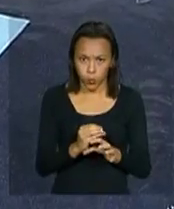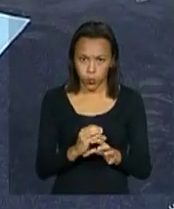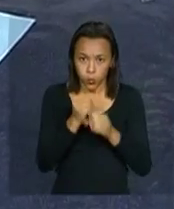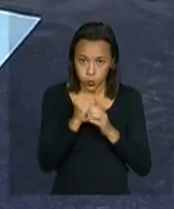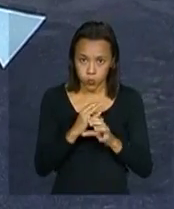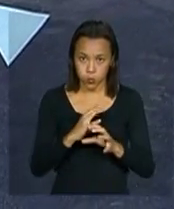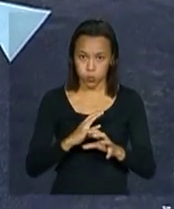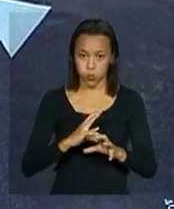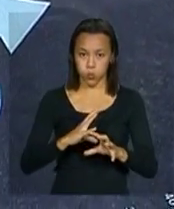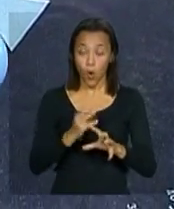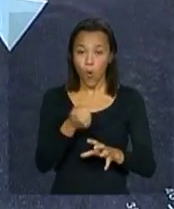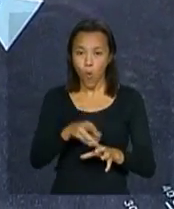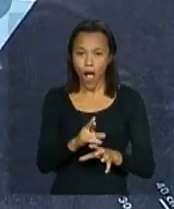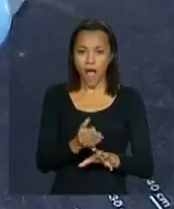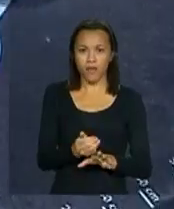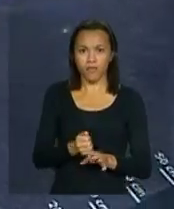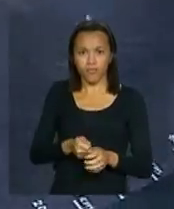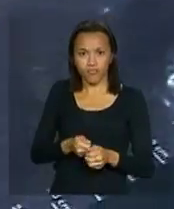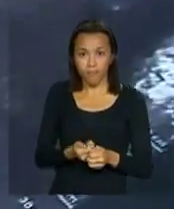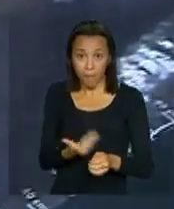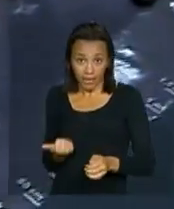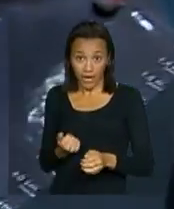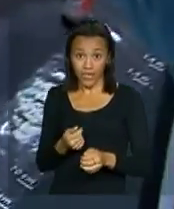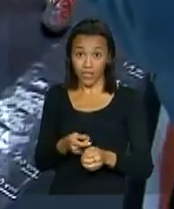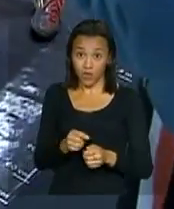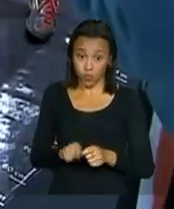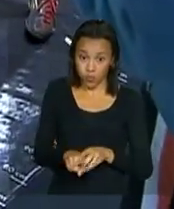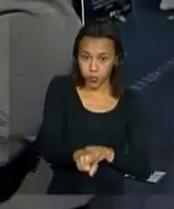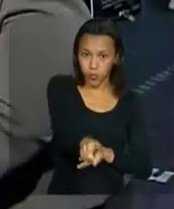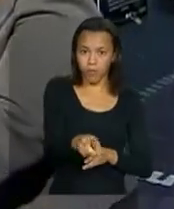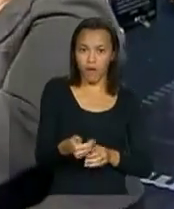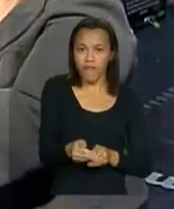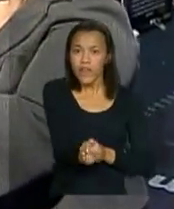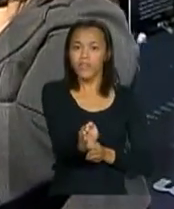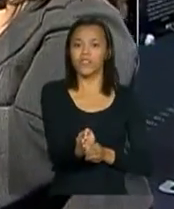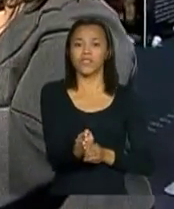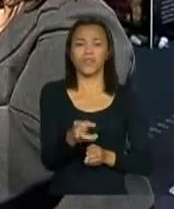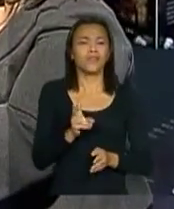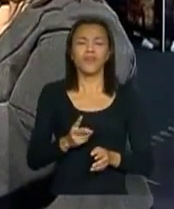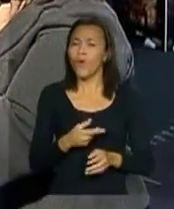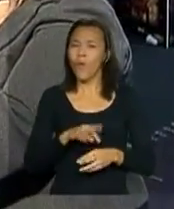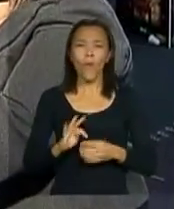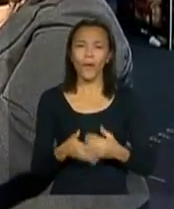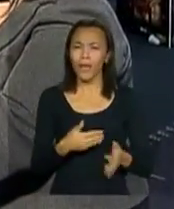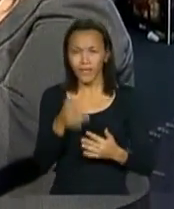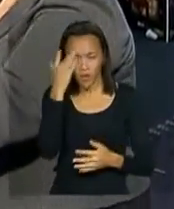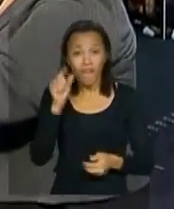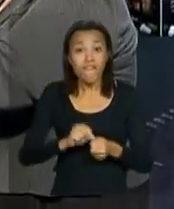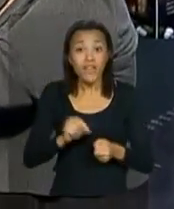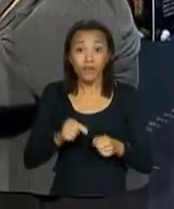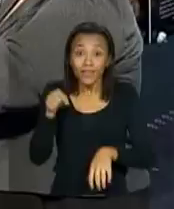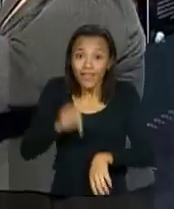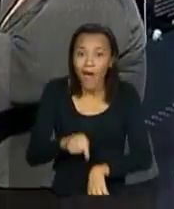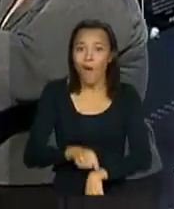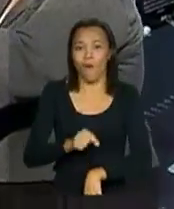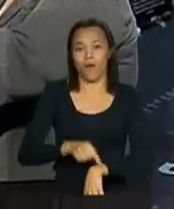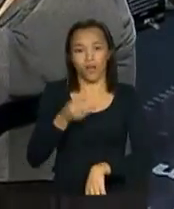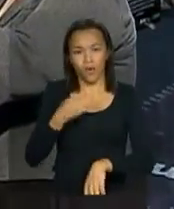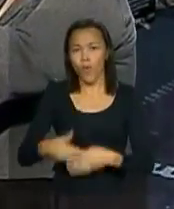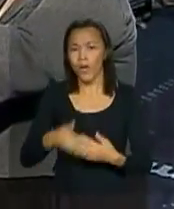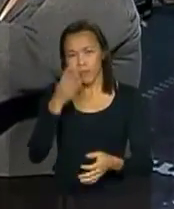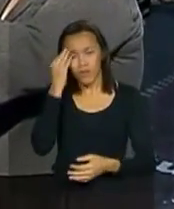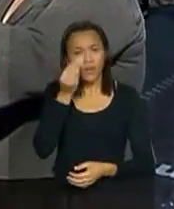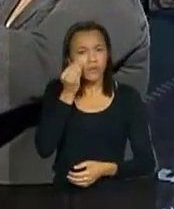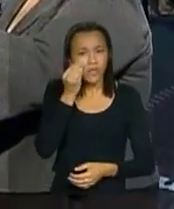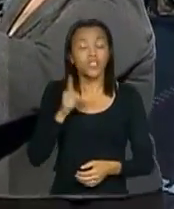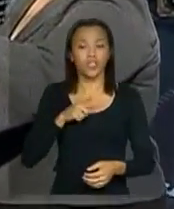sai para trás e empurra o foguete para frente. E tudo é feito por quem visitar aqui, o stand é feito na hora. Isso, a gente